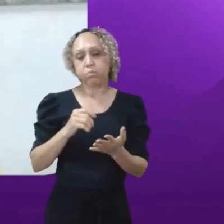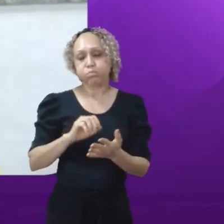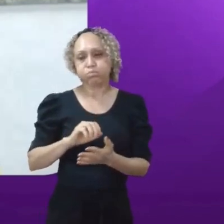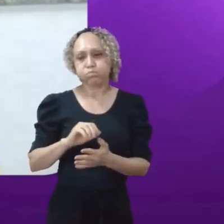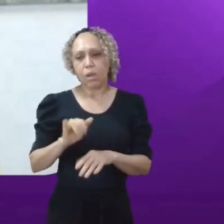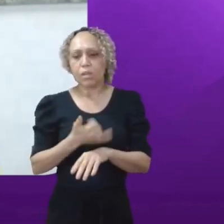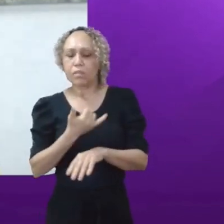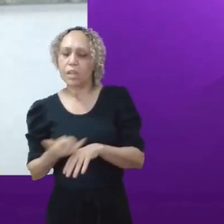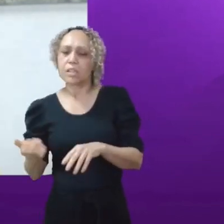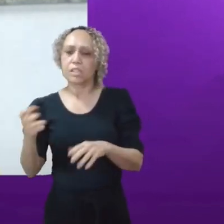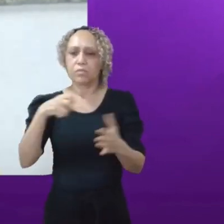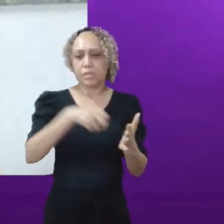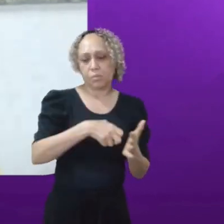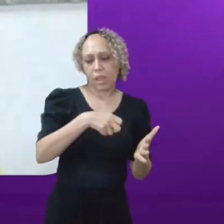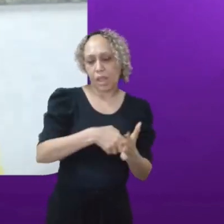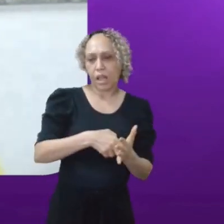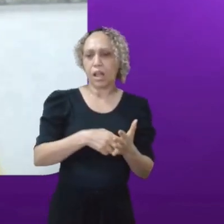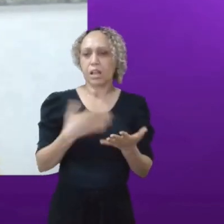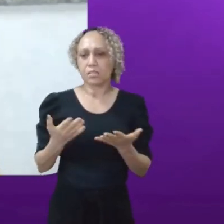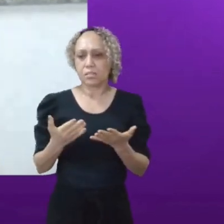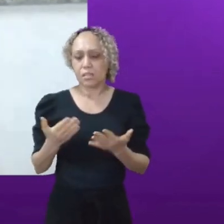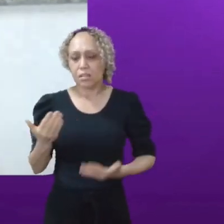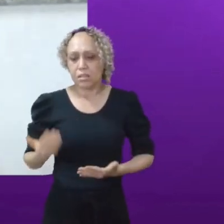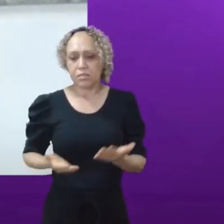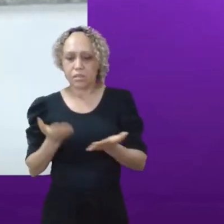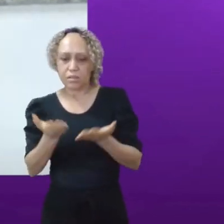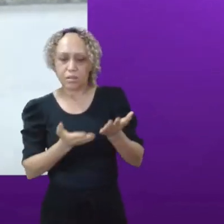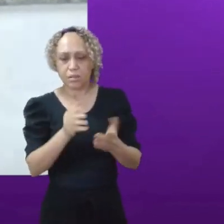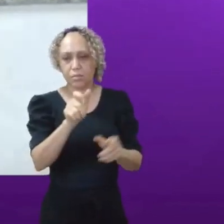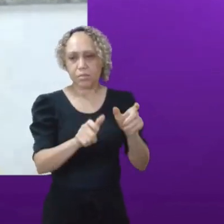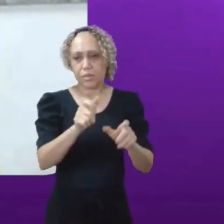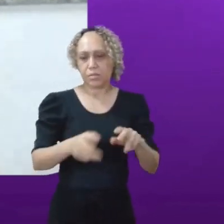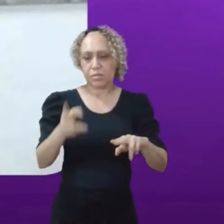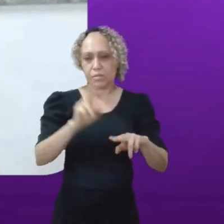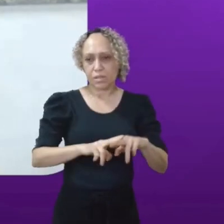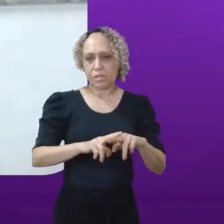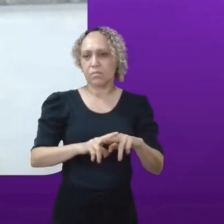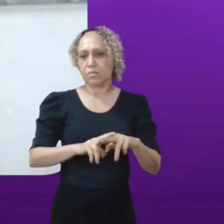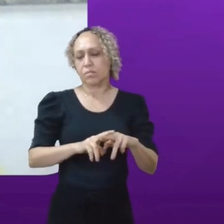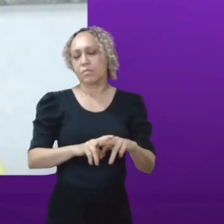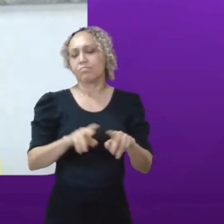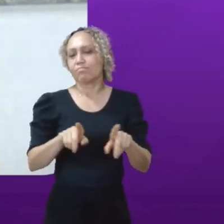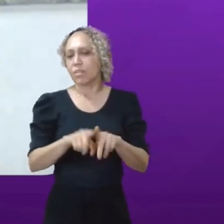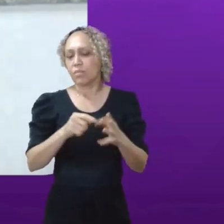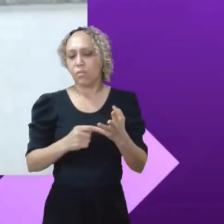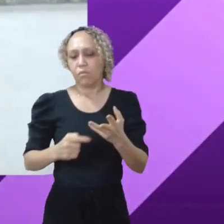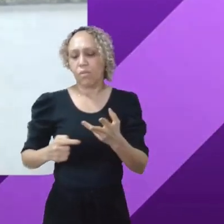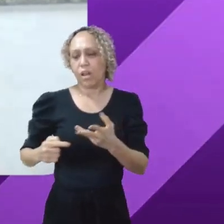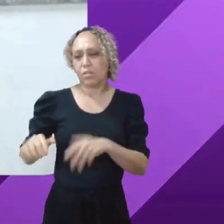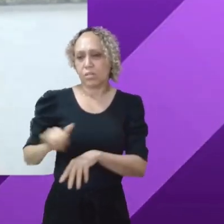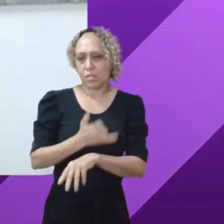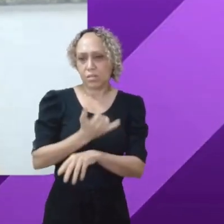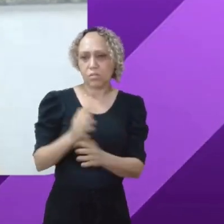ao serviço de atendimento à pessoa custodiada, ao serviço APEC, uma série de outras iniciativas, como a